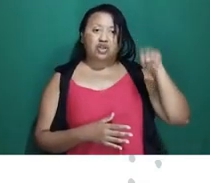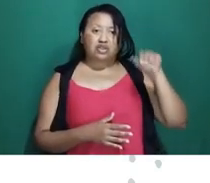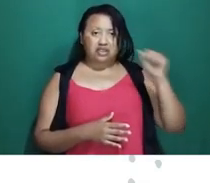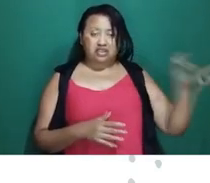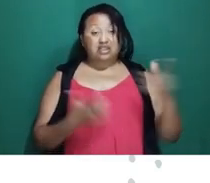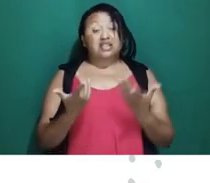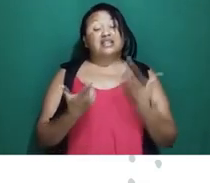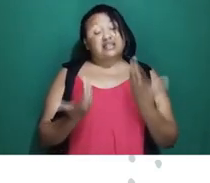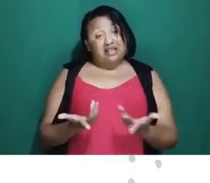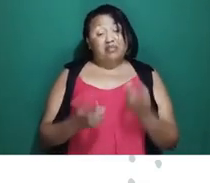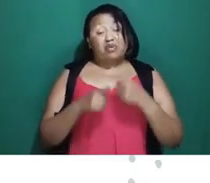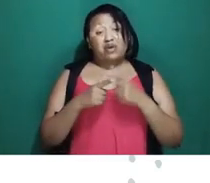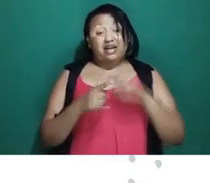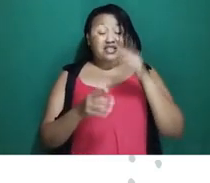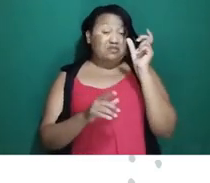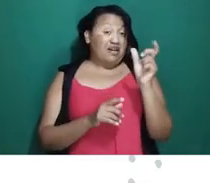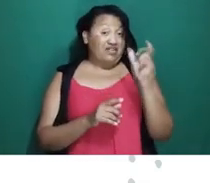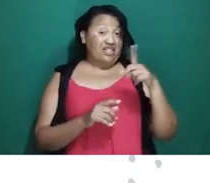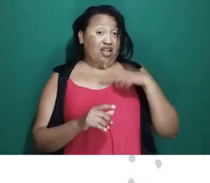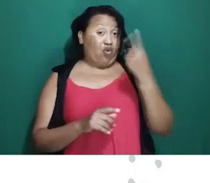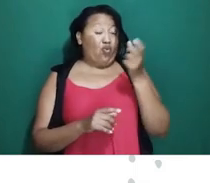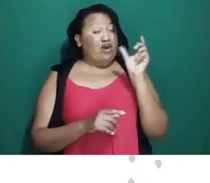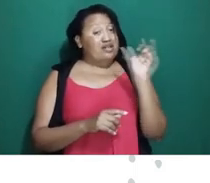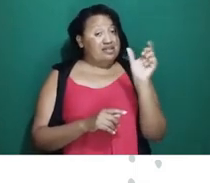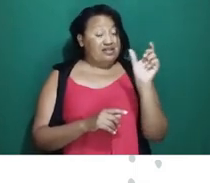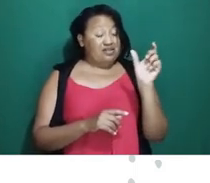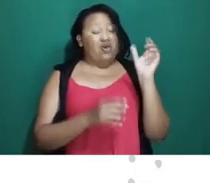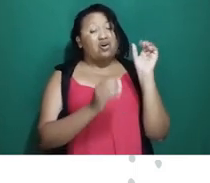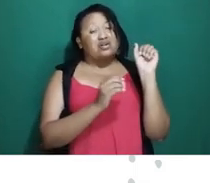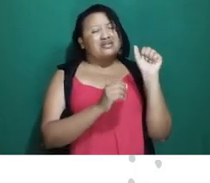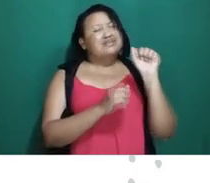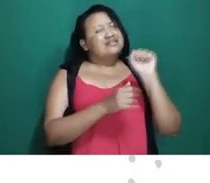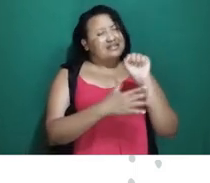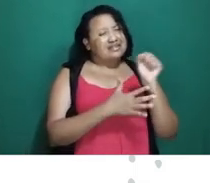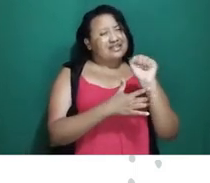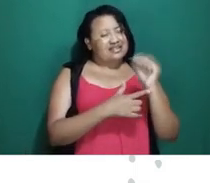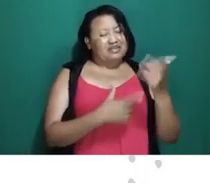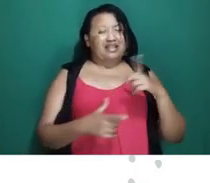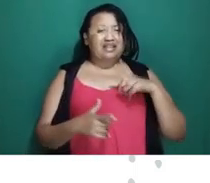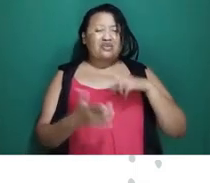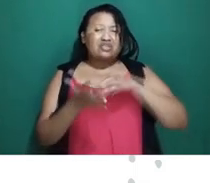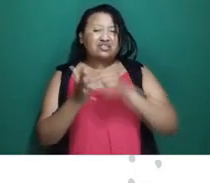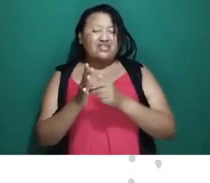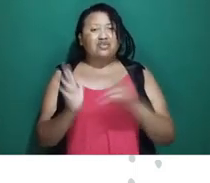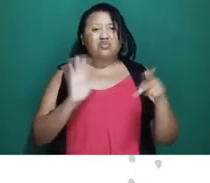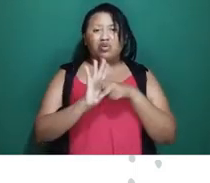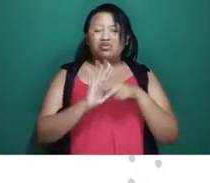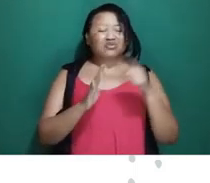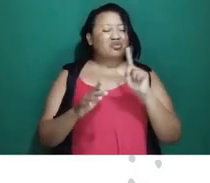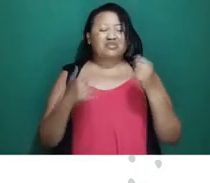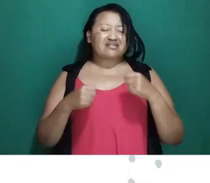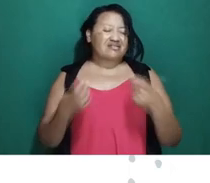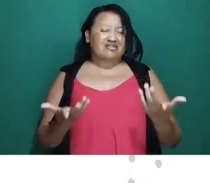as palavras monossílabas tônicas são palavras que tem um sentido próprio que não precisam estar